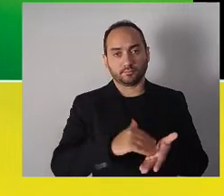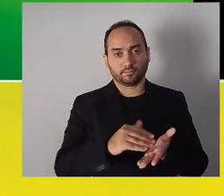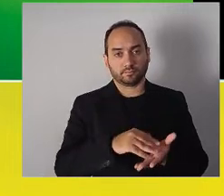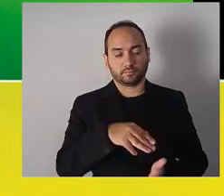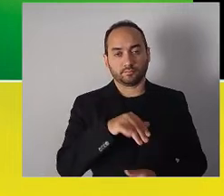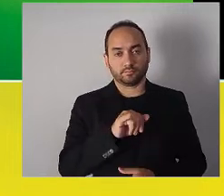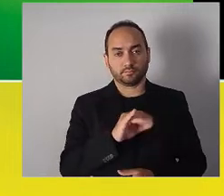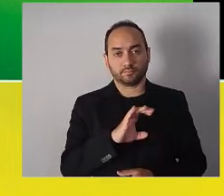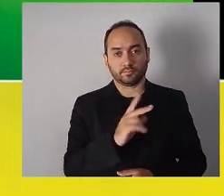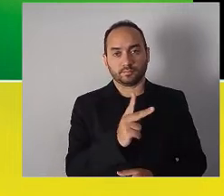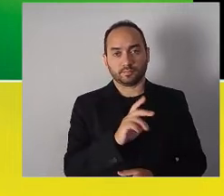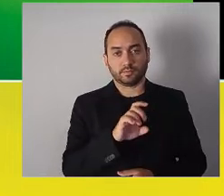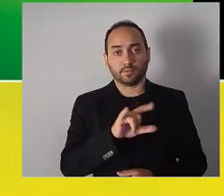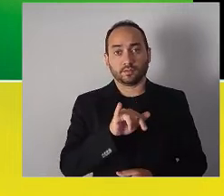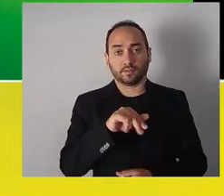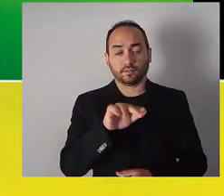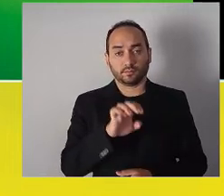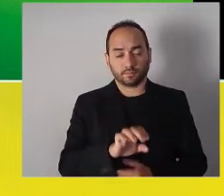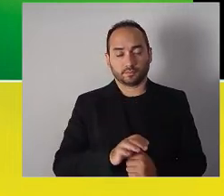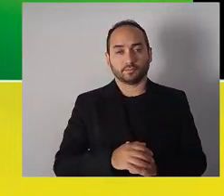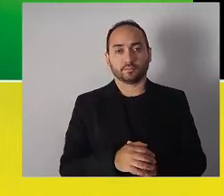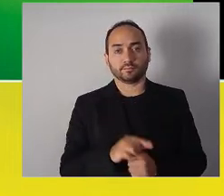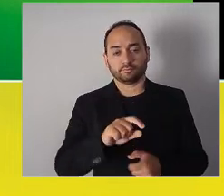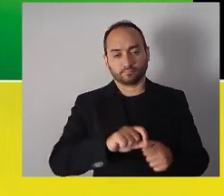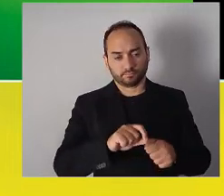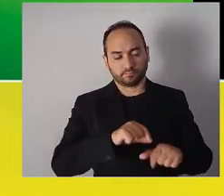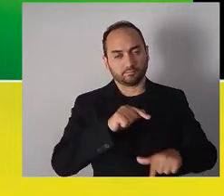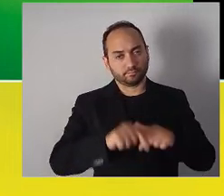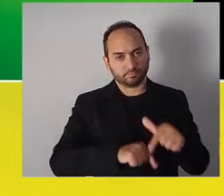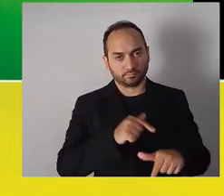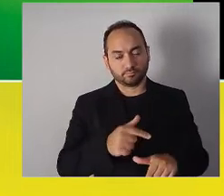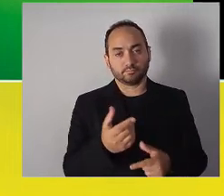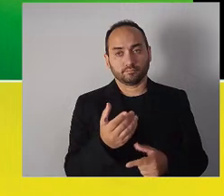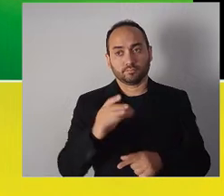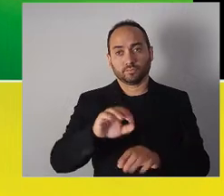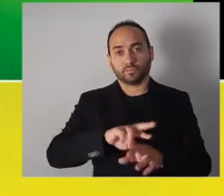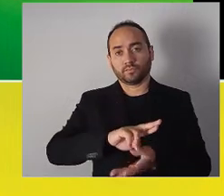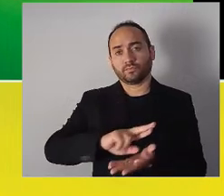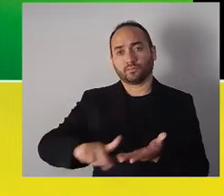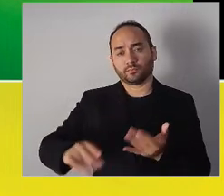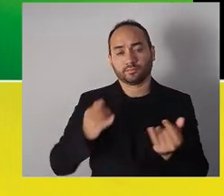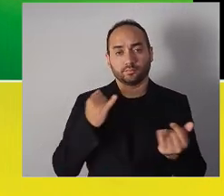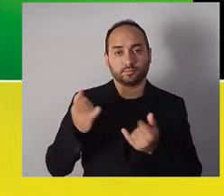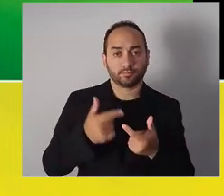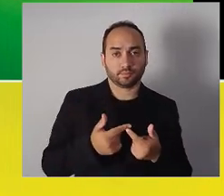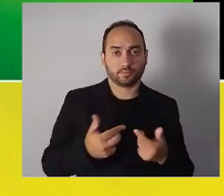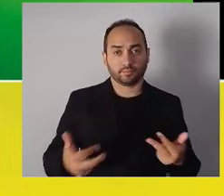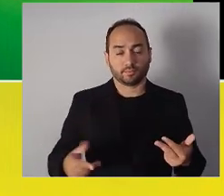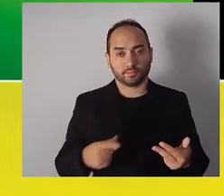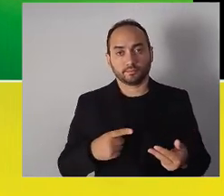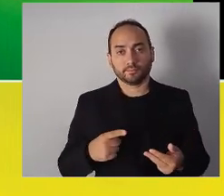Mello, pela realização do trabalho de compilação de todas as informações